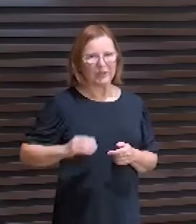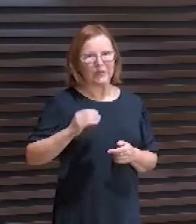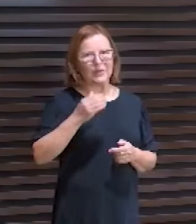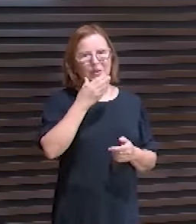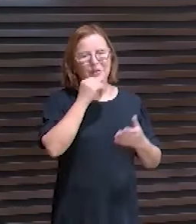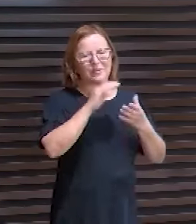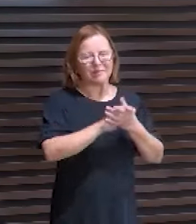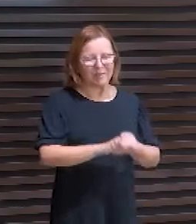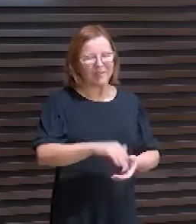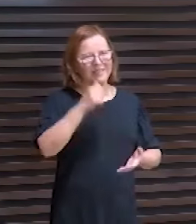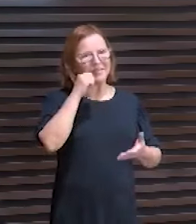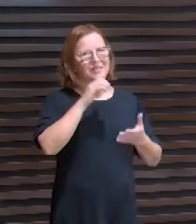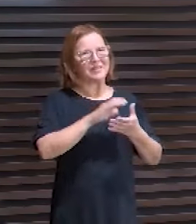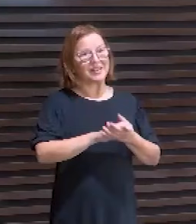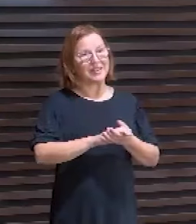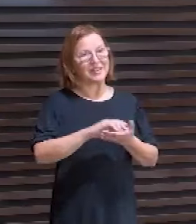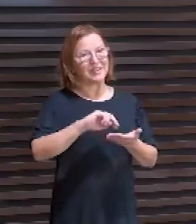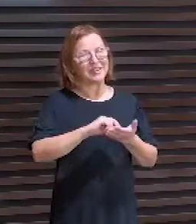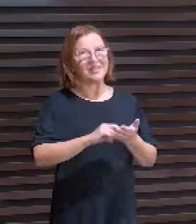na